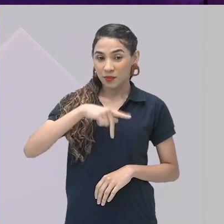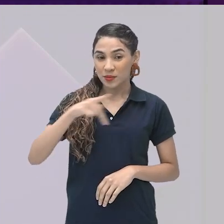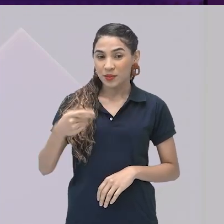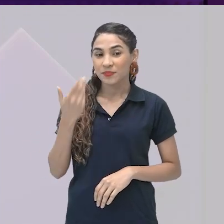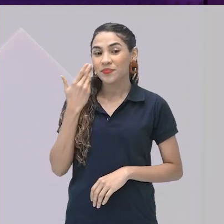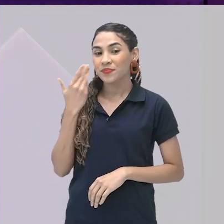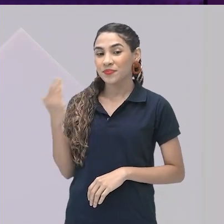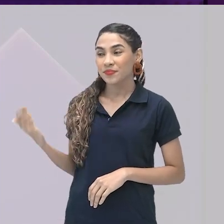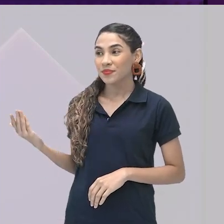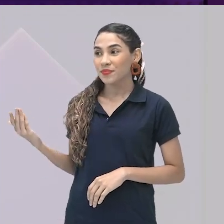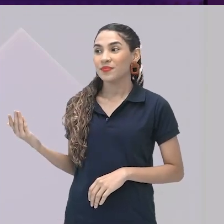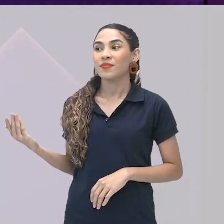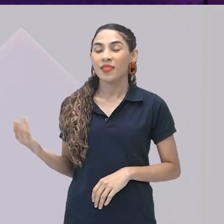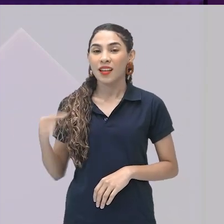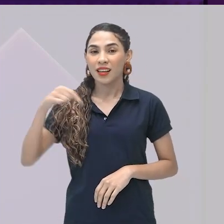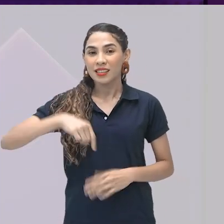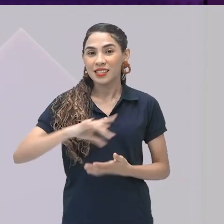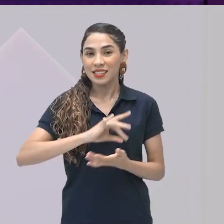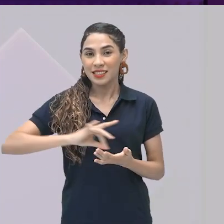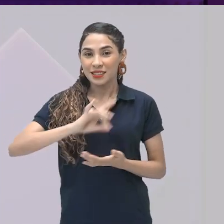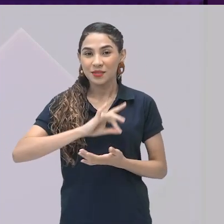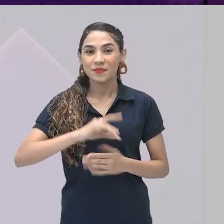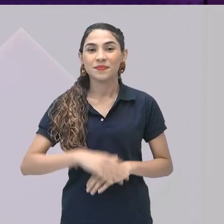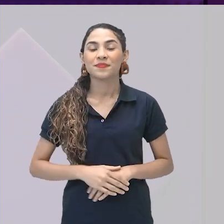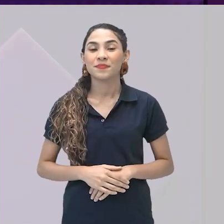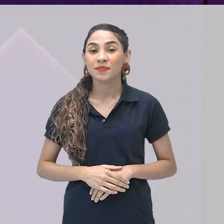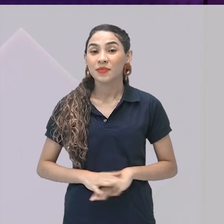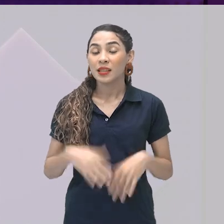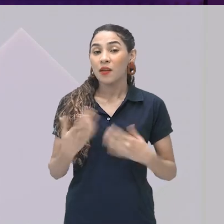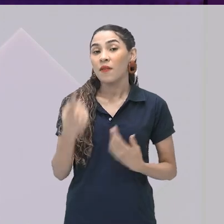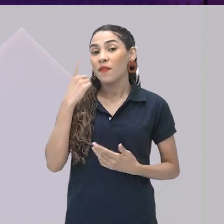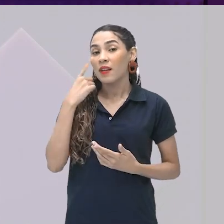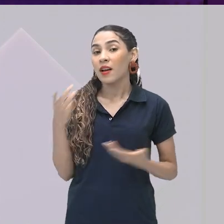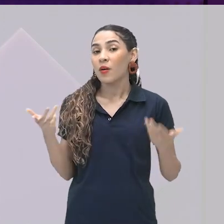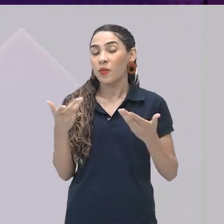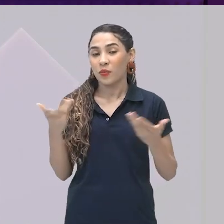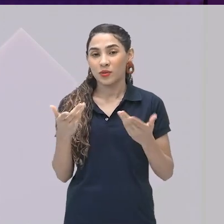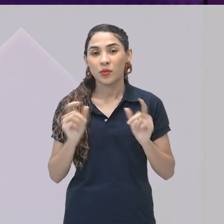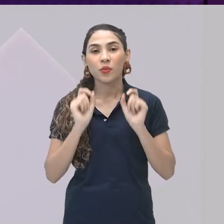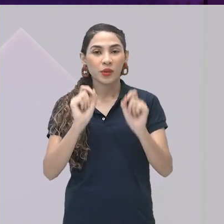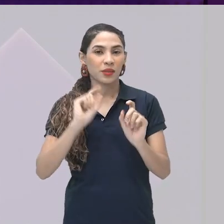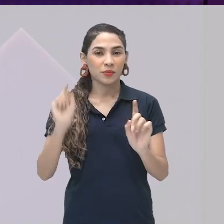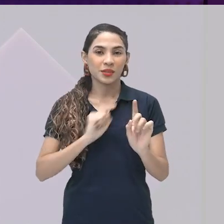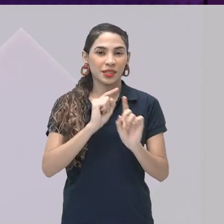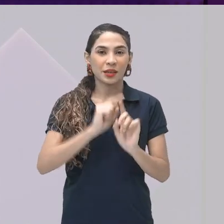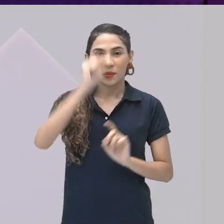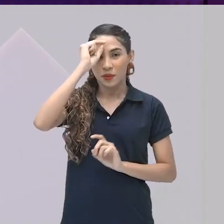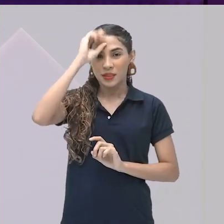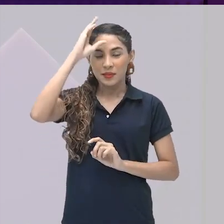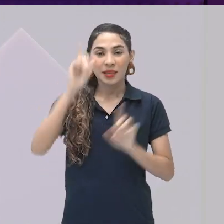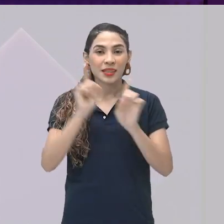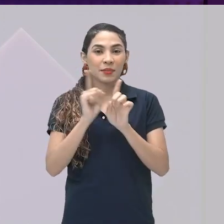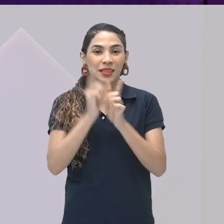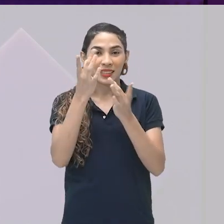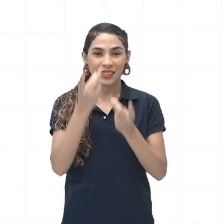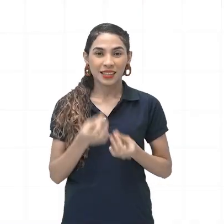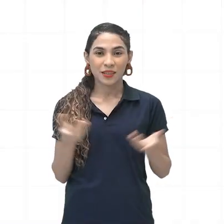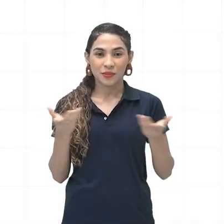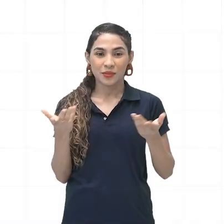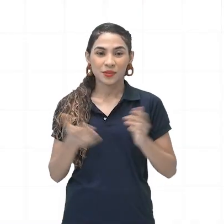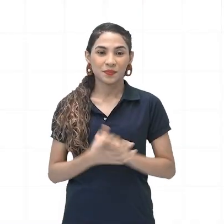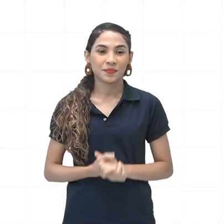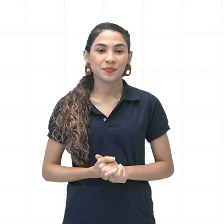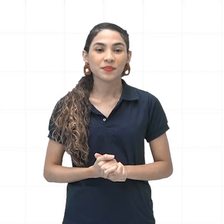professora Deísa Mendonça, aqui do Centro de Mídias, e vamos verificar qual será o nosso objeto de conhecimento e detalhamento para